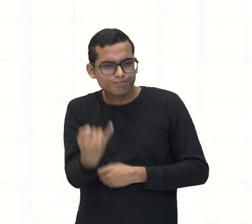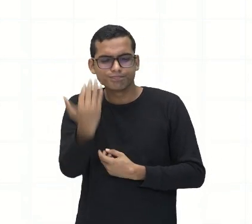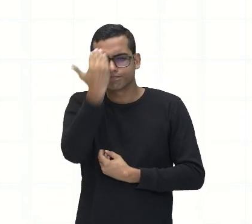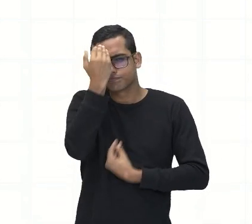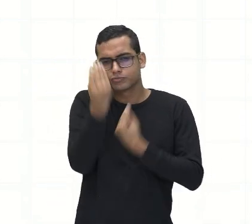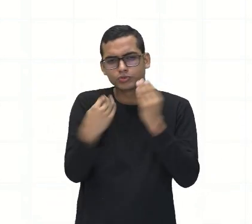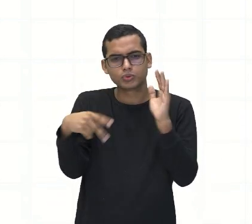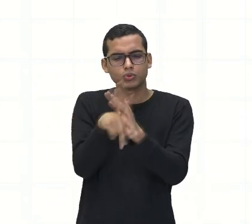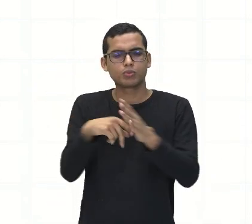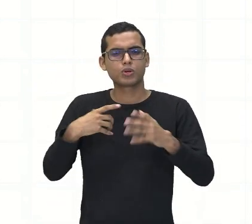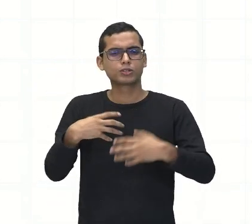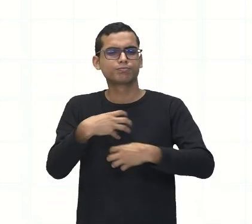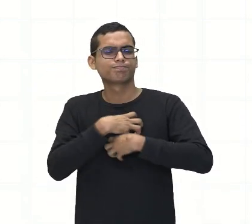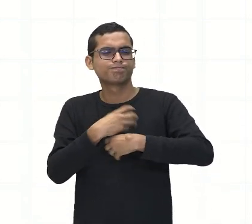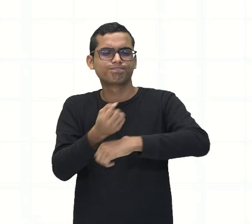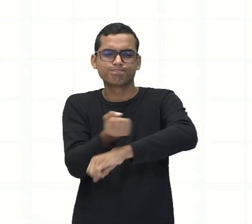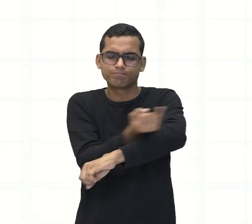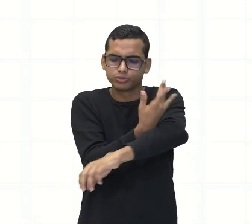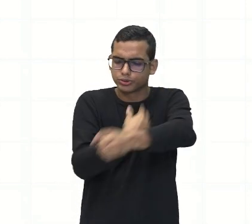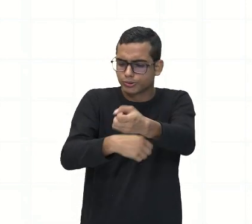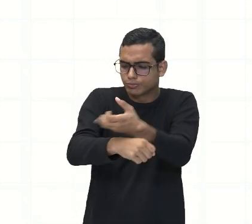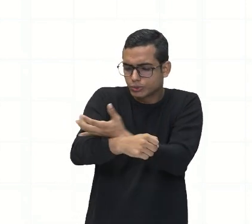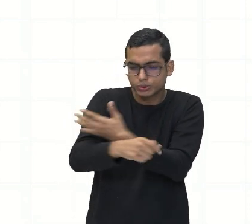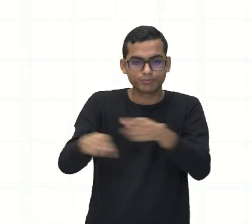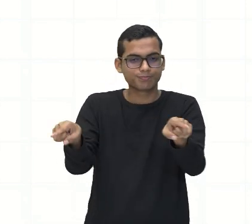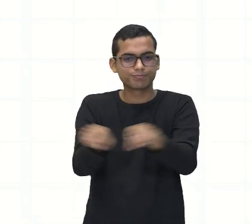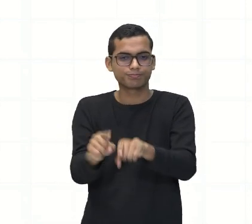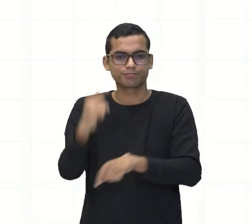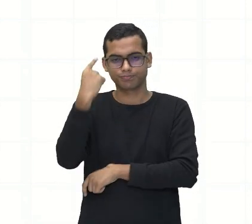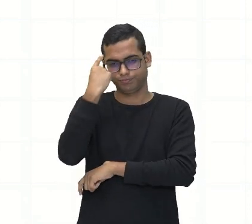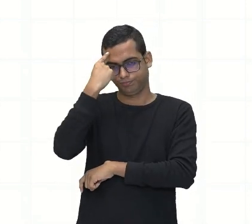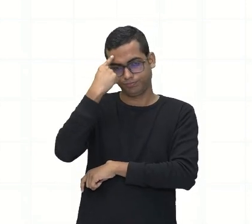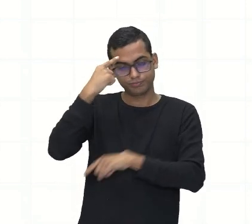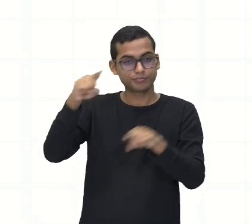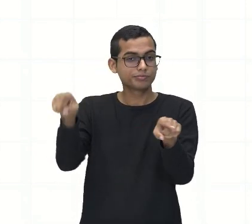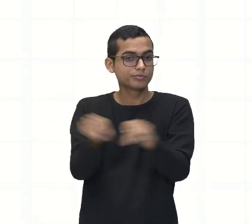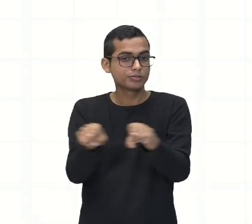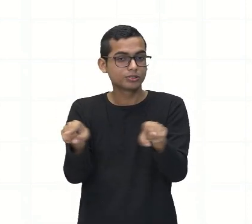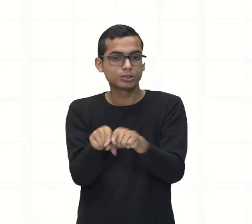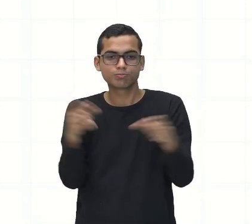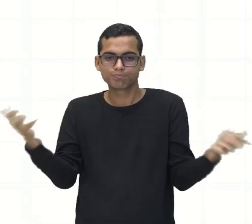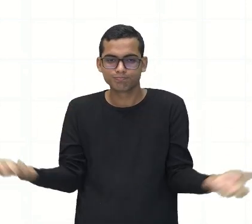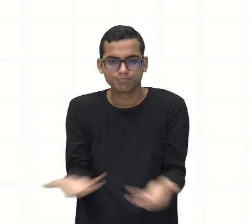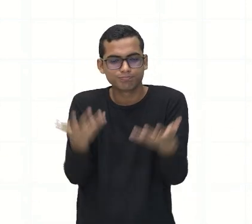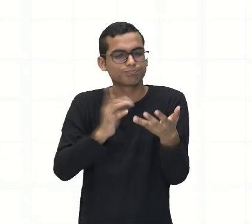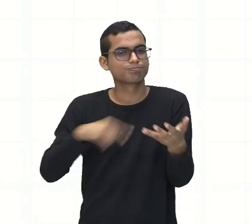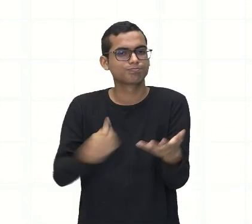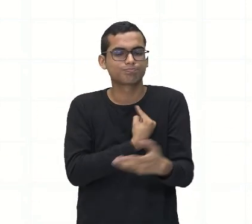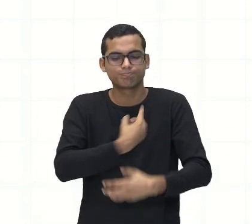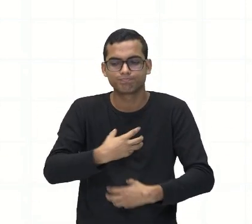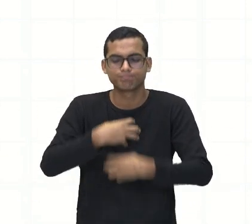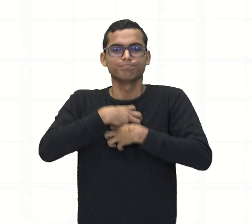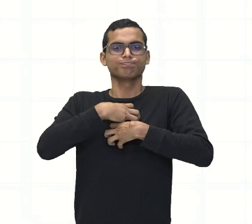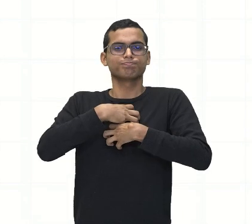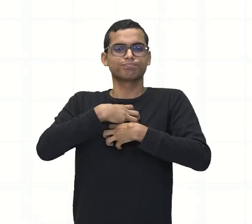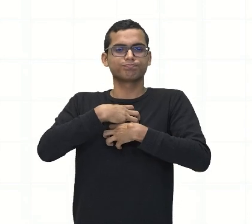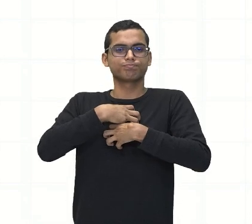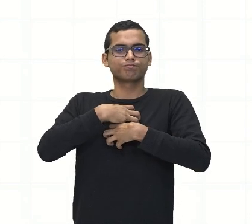também, por que não, nossas motivações. Isso é muito interessante, gente, porque